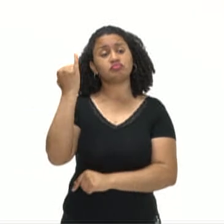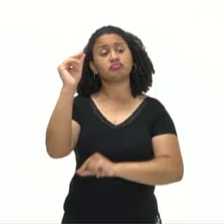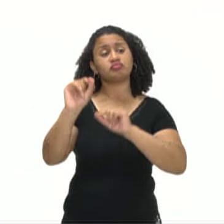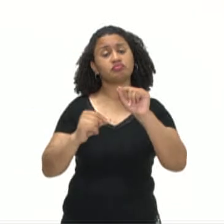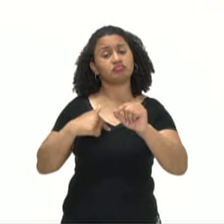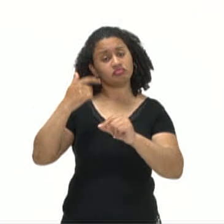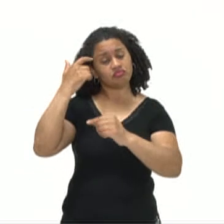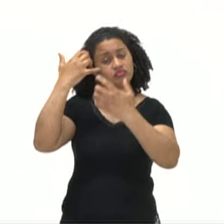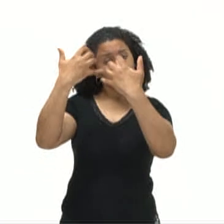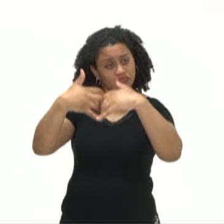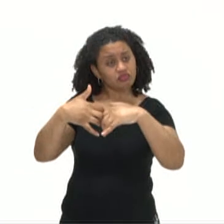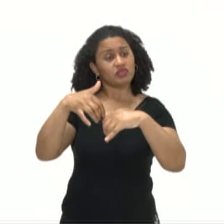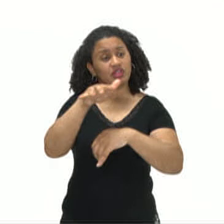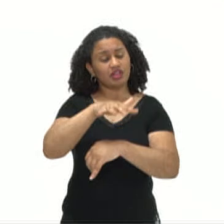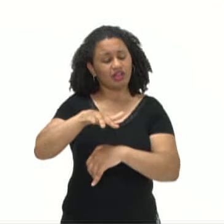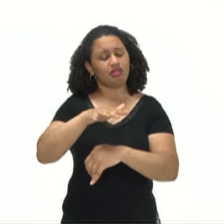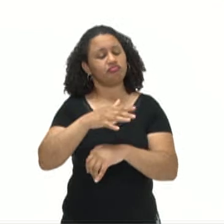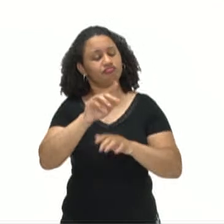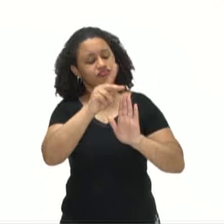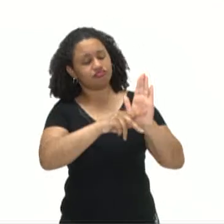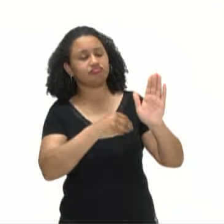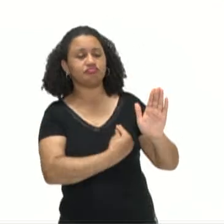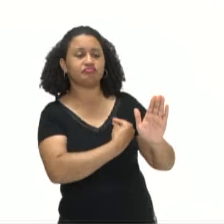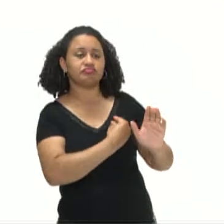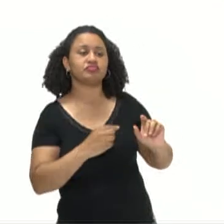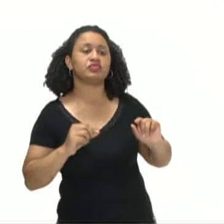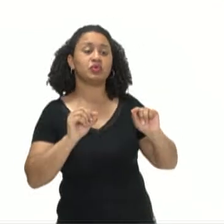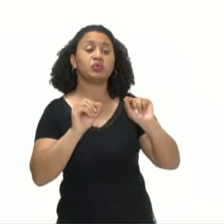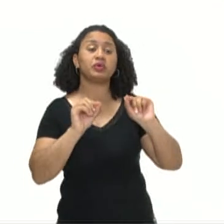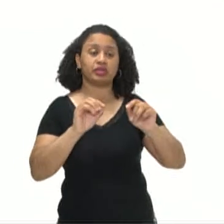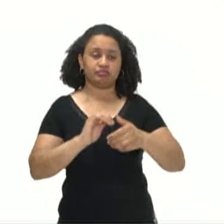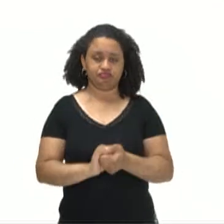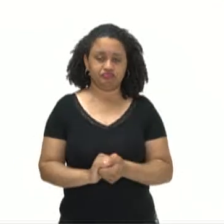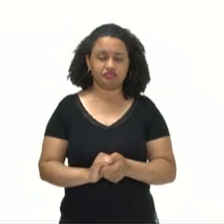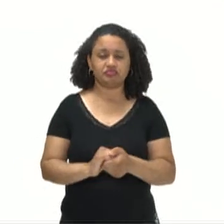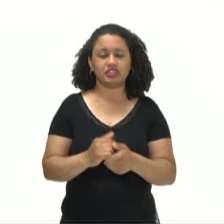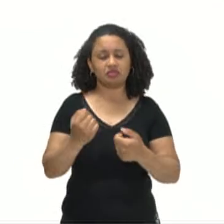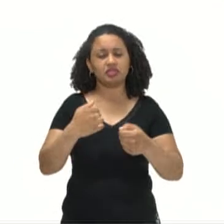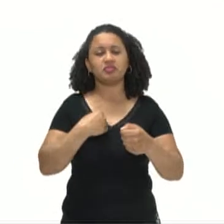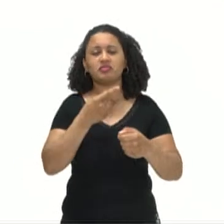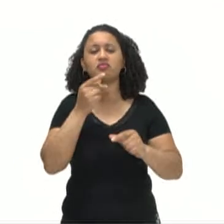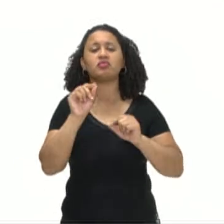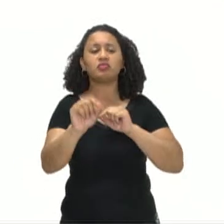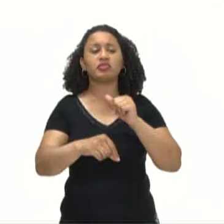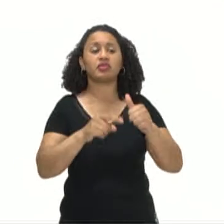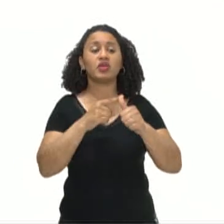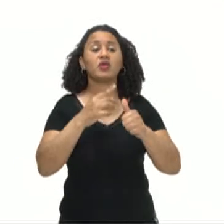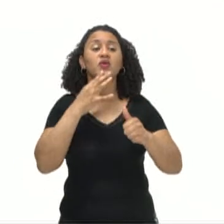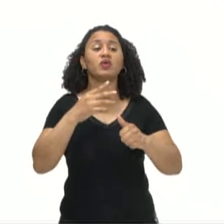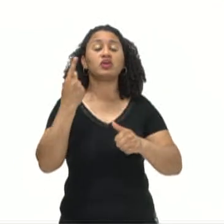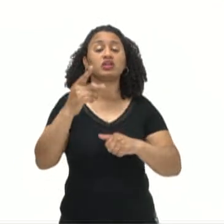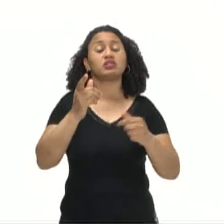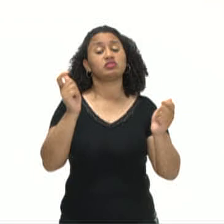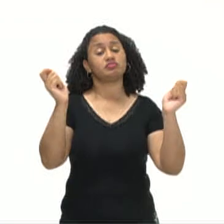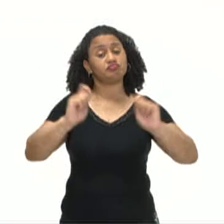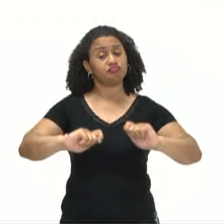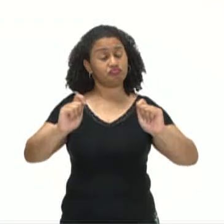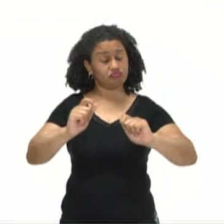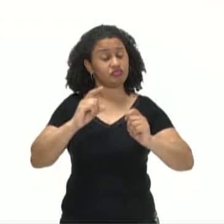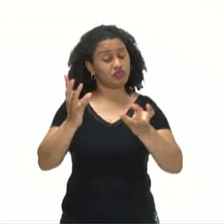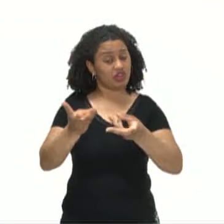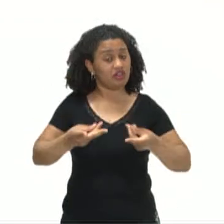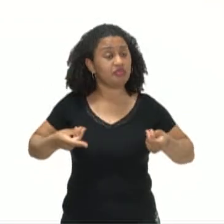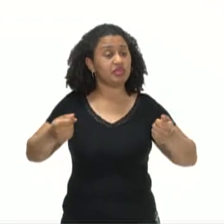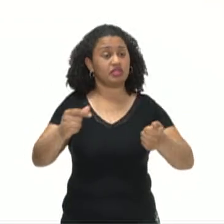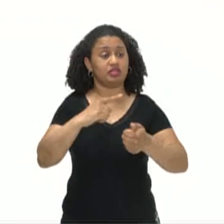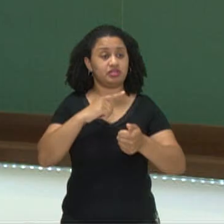para pensar nessa parte do seu plano de vida. Quais considerações podemos citar? Conheça as suas